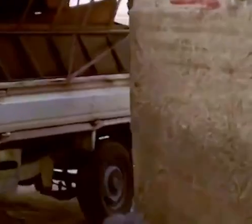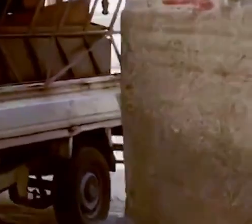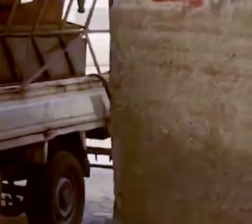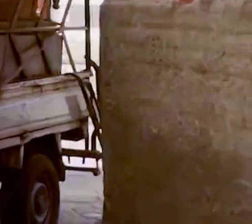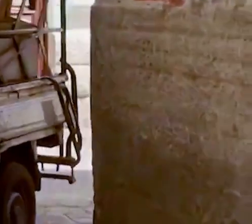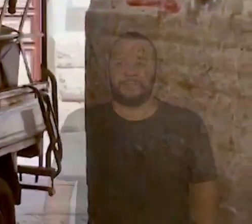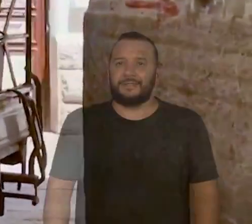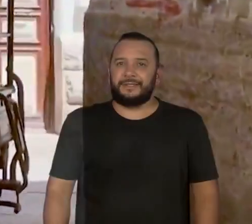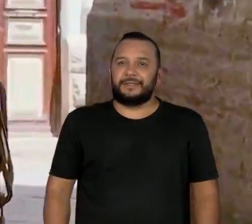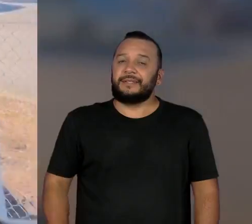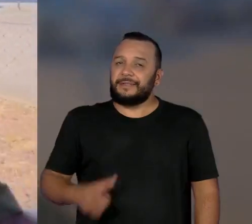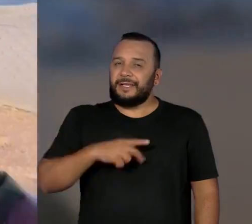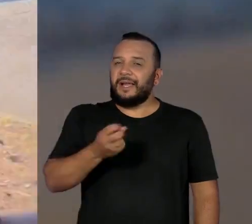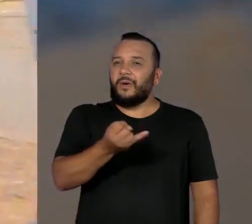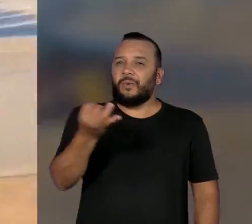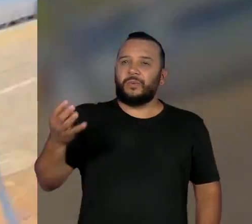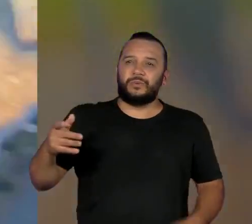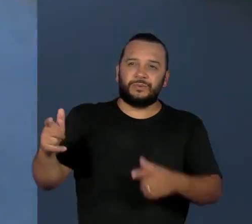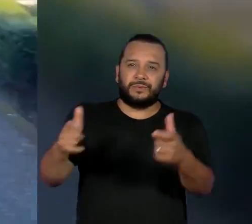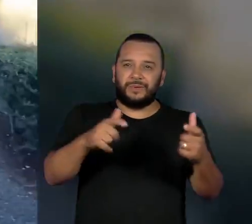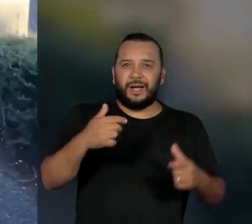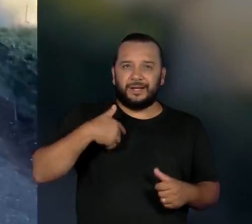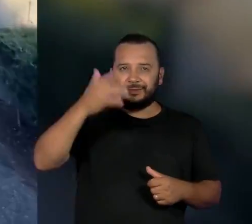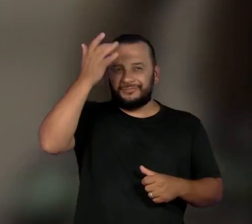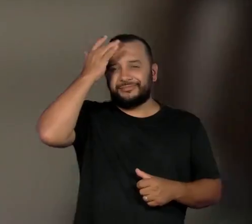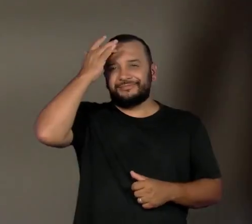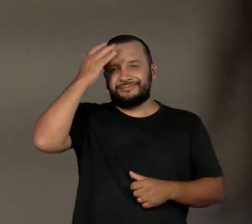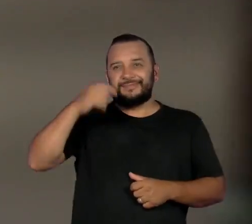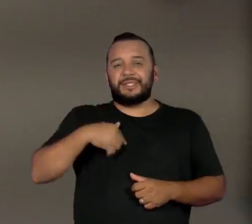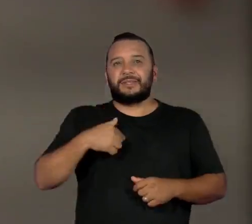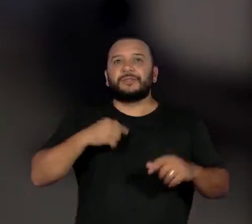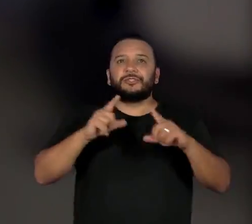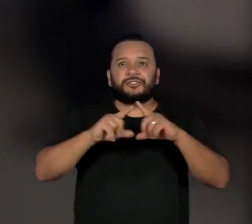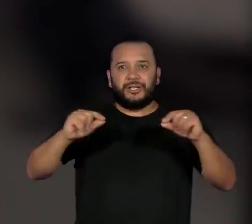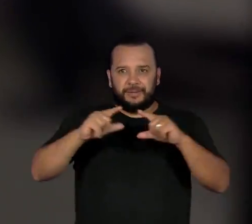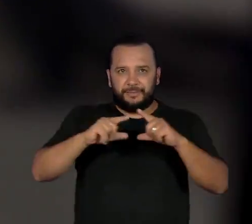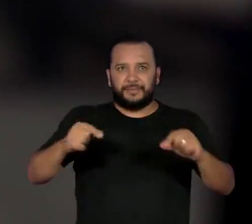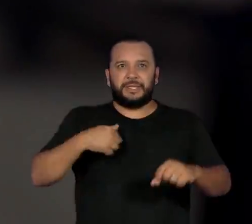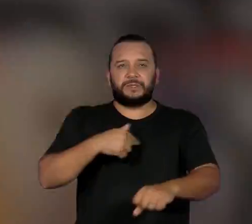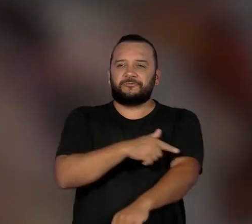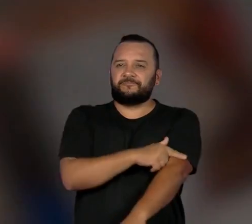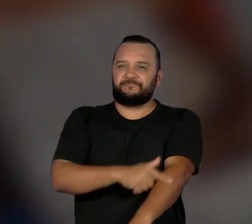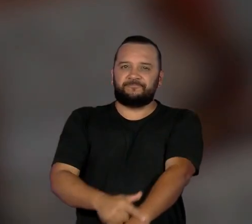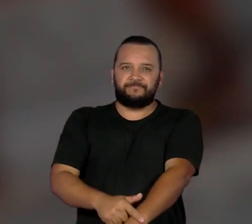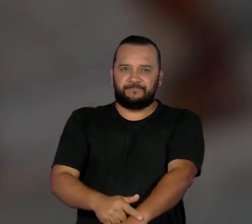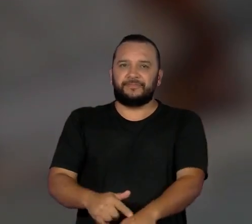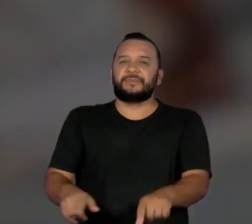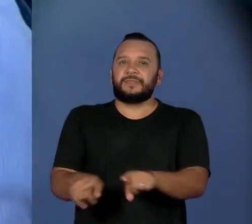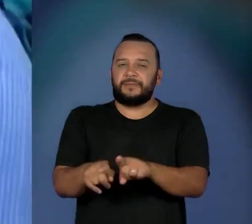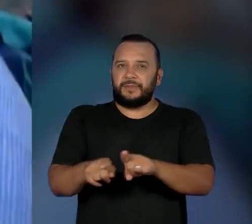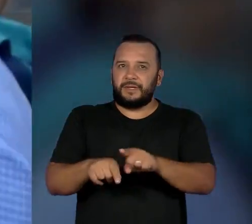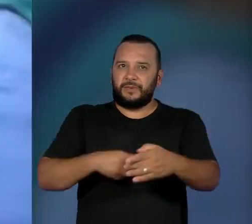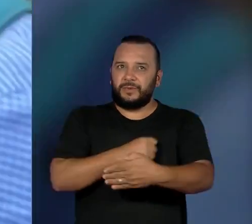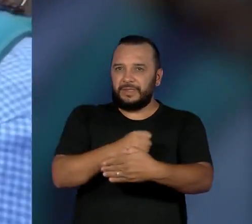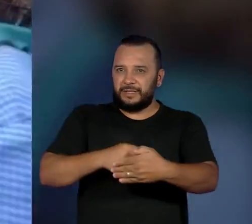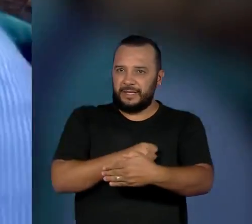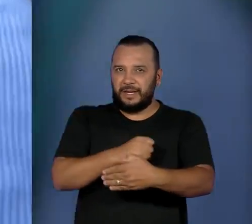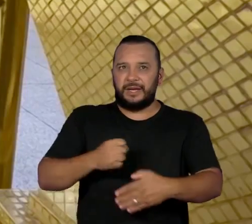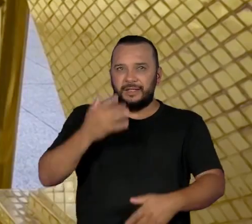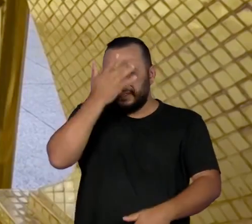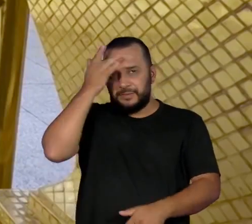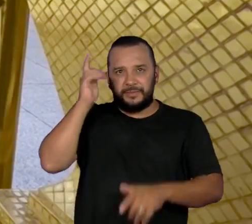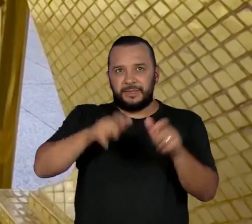Tem alguns lugares que me marcou muito. São eles o Japão, me marcou muito pela educação, pela culinária, pelas